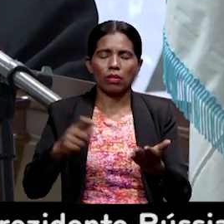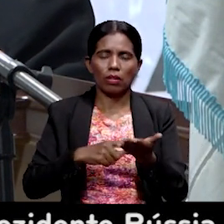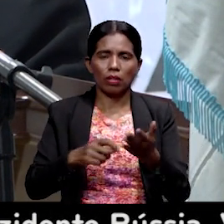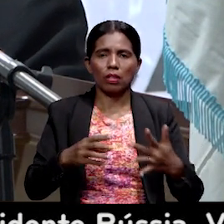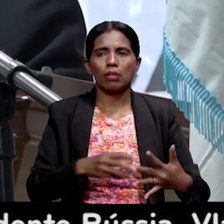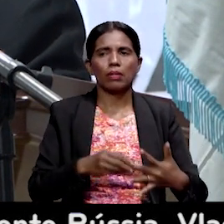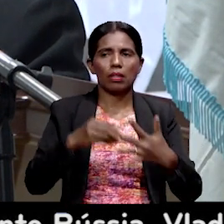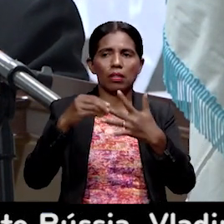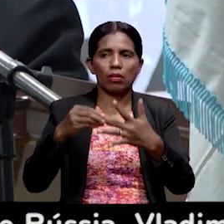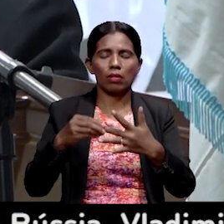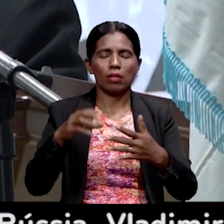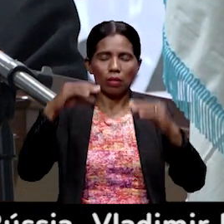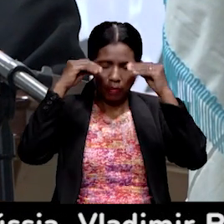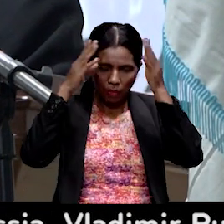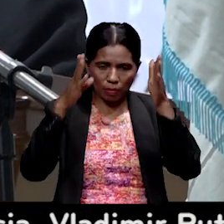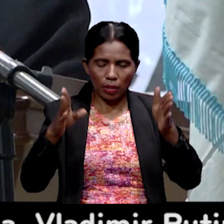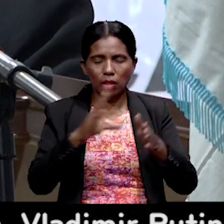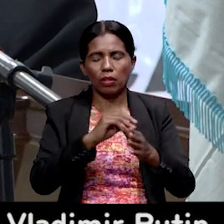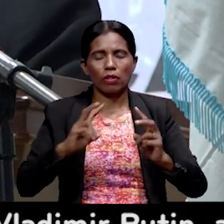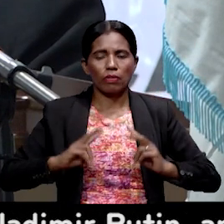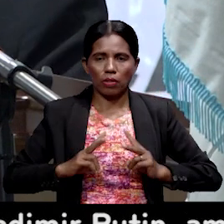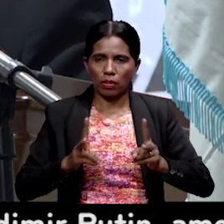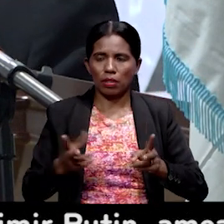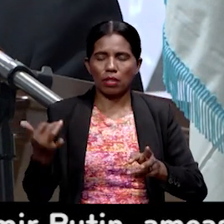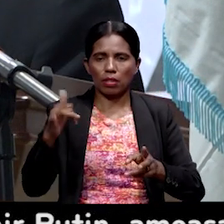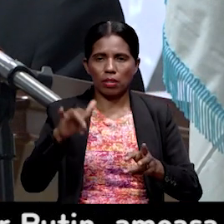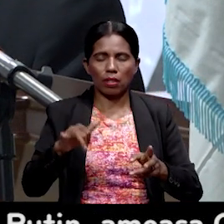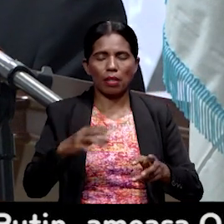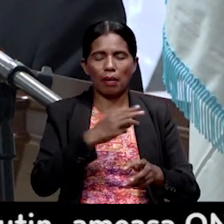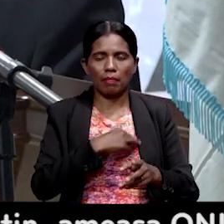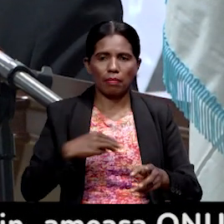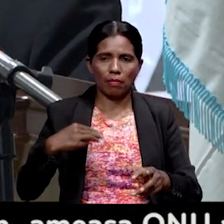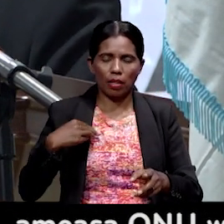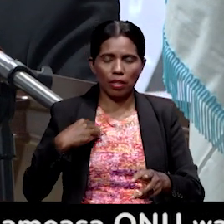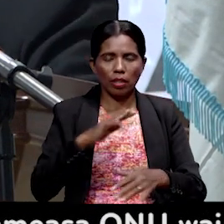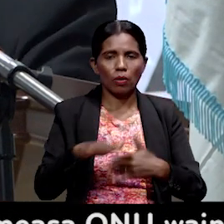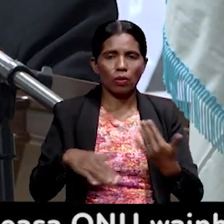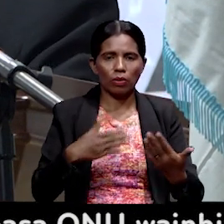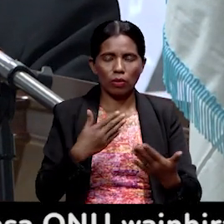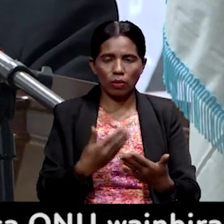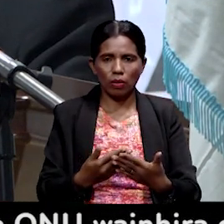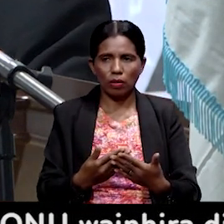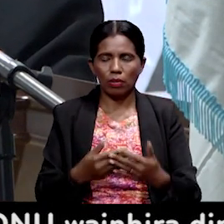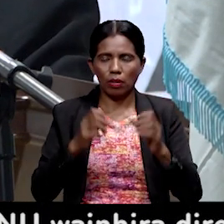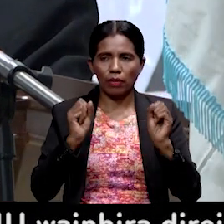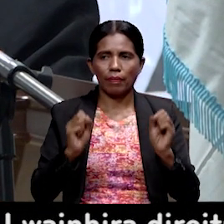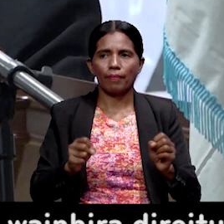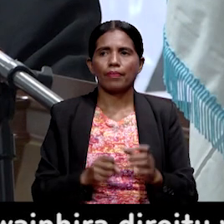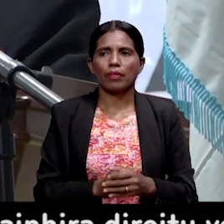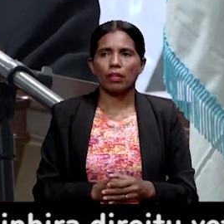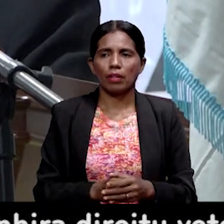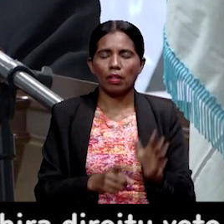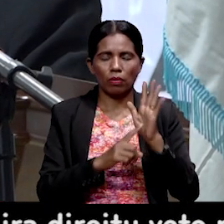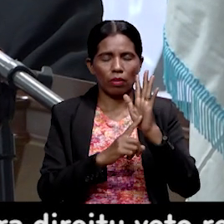especialistas, professores e voluntários, religiosos e leigos, que direta ou indiretamente deram a